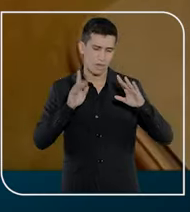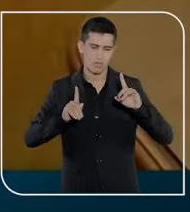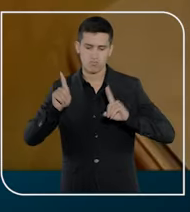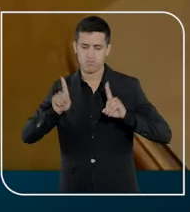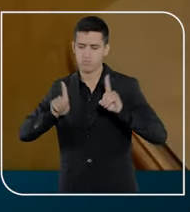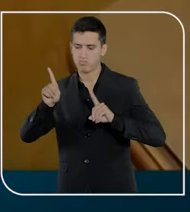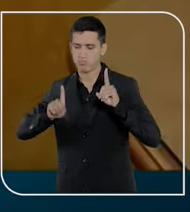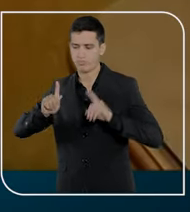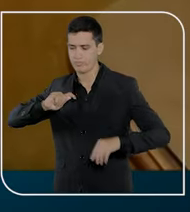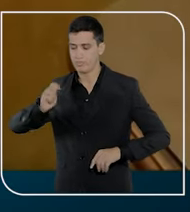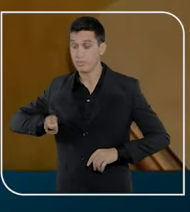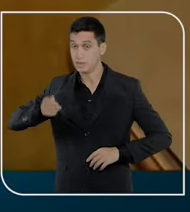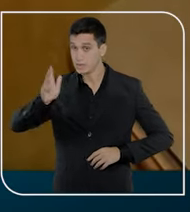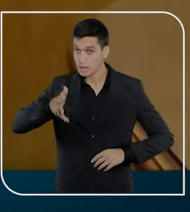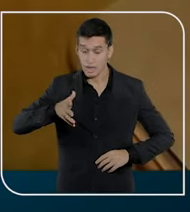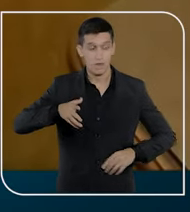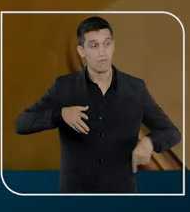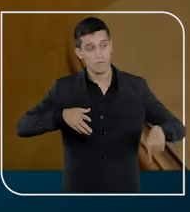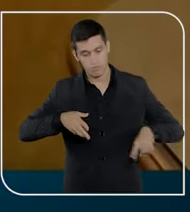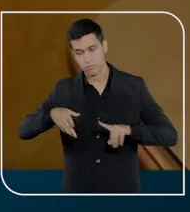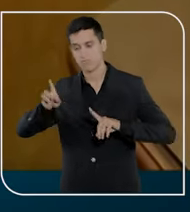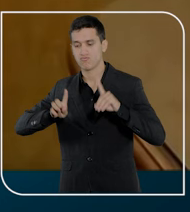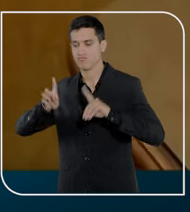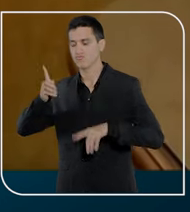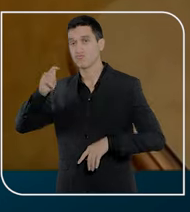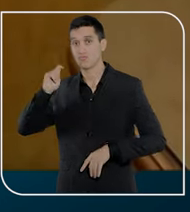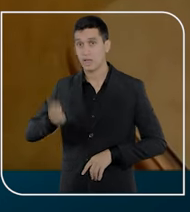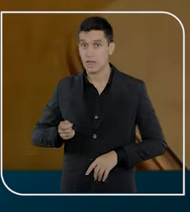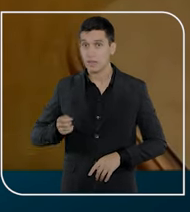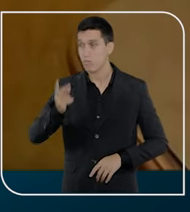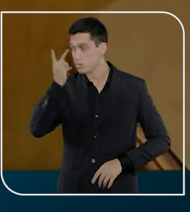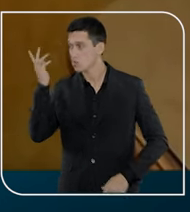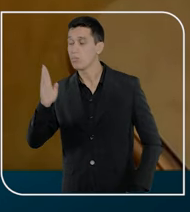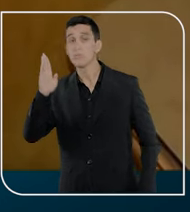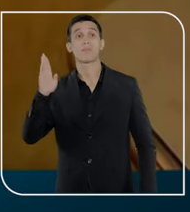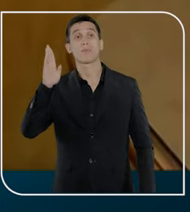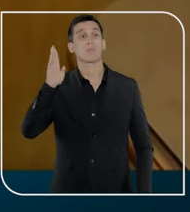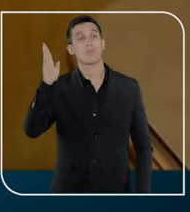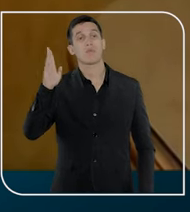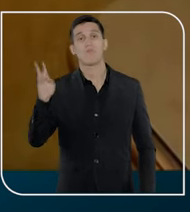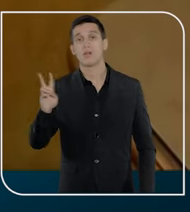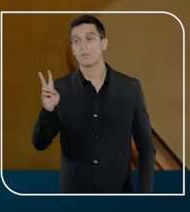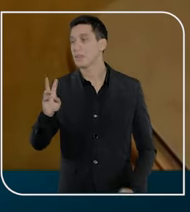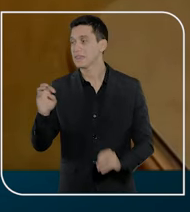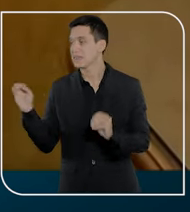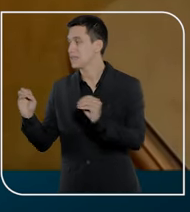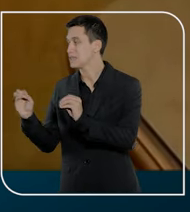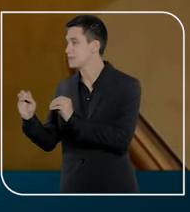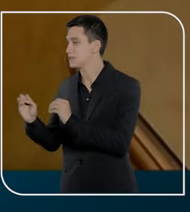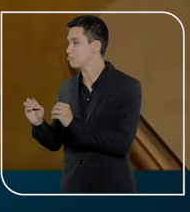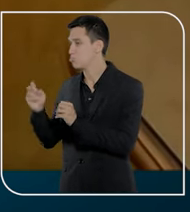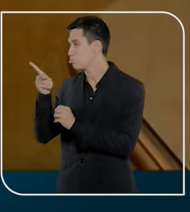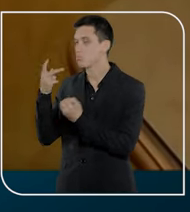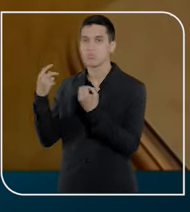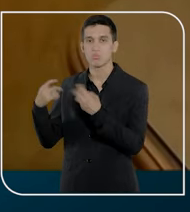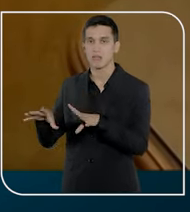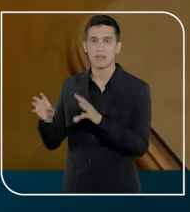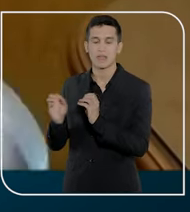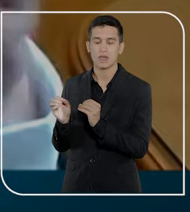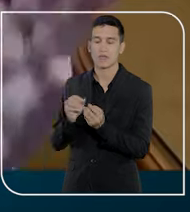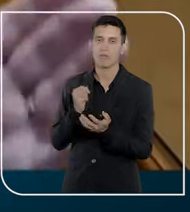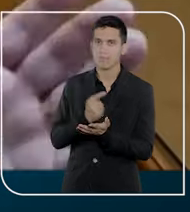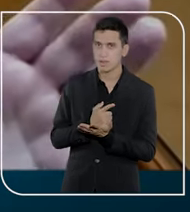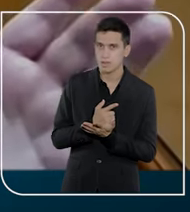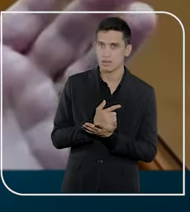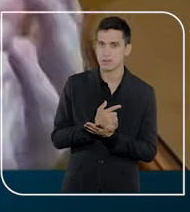feito, foi para o leilão e não deu o licitante, não apareceu ninguém para comprar o bem que